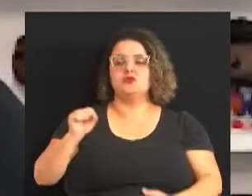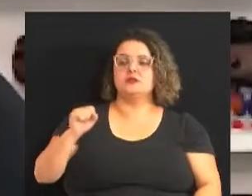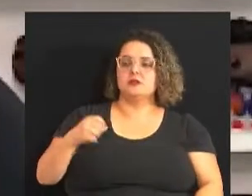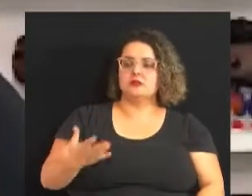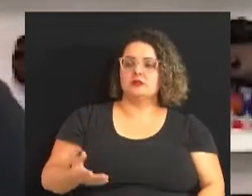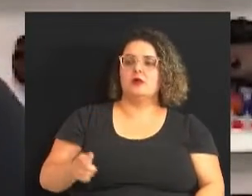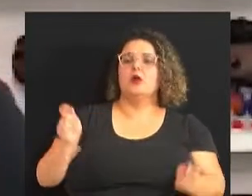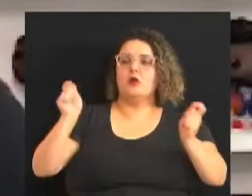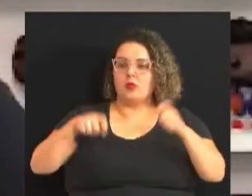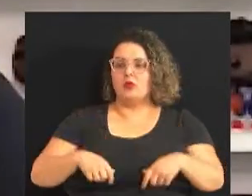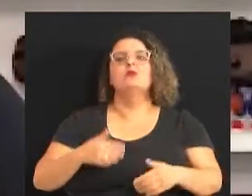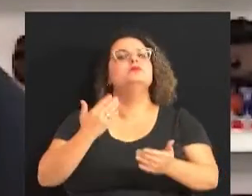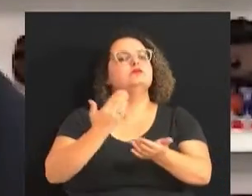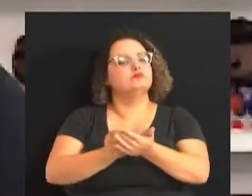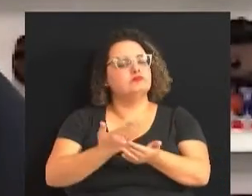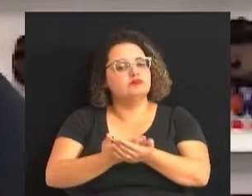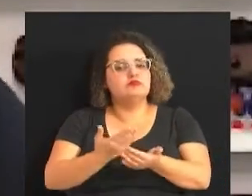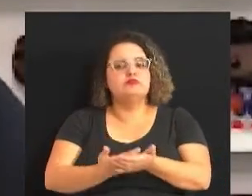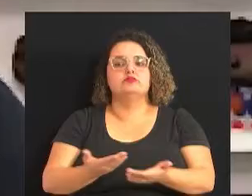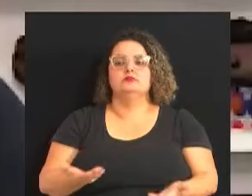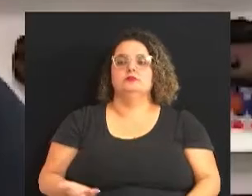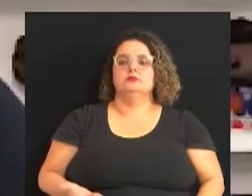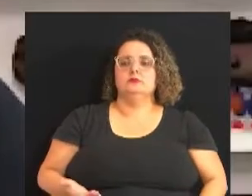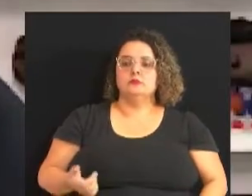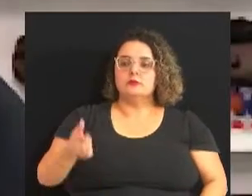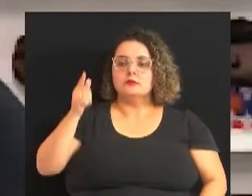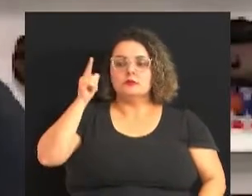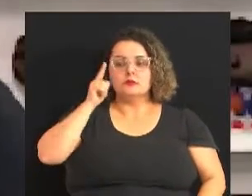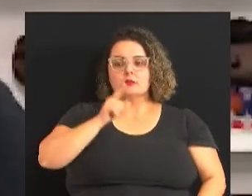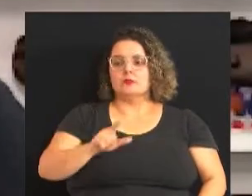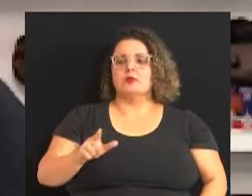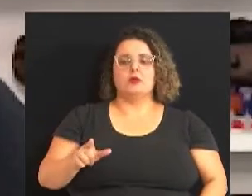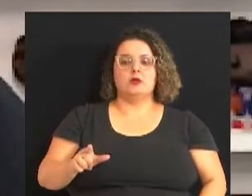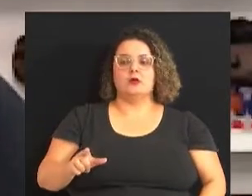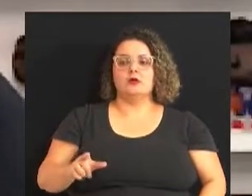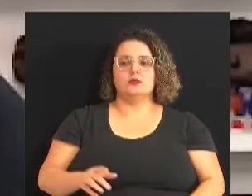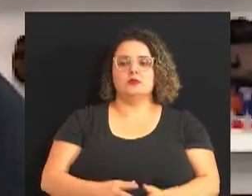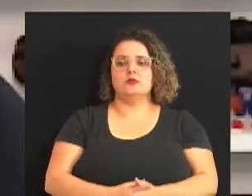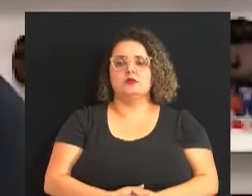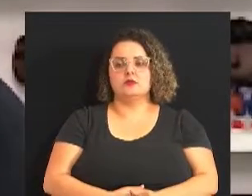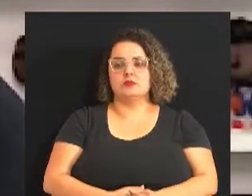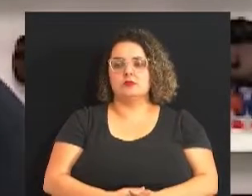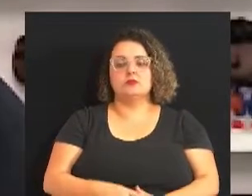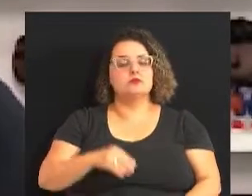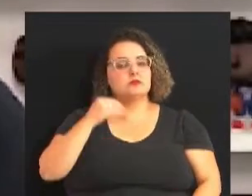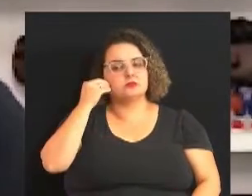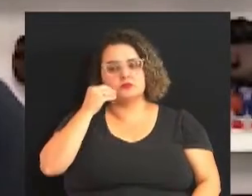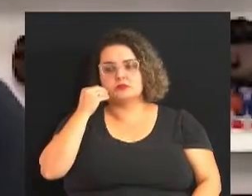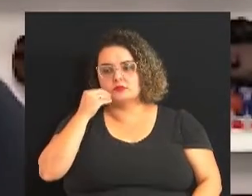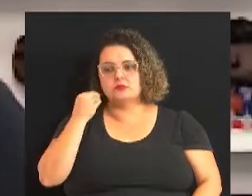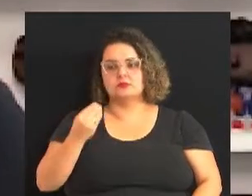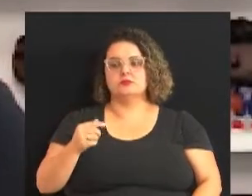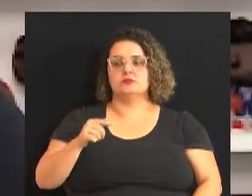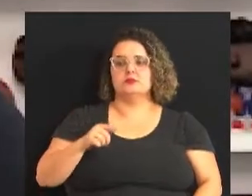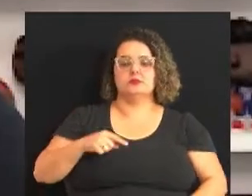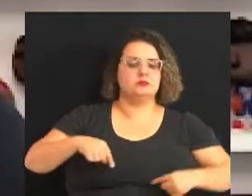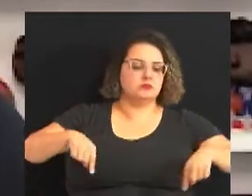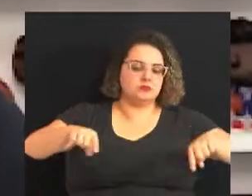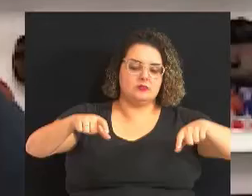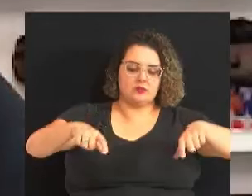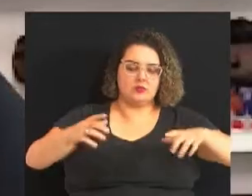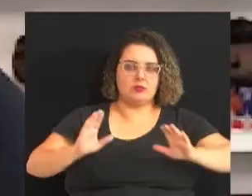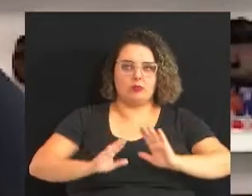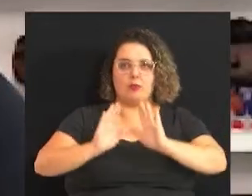capacitado, estudioso, é um cara que consegue extrair da experiência que eu tenho em ginásios, de acompanhar os últimos